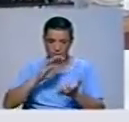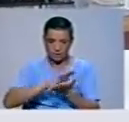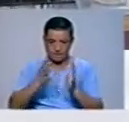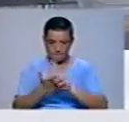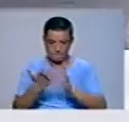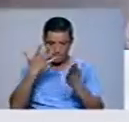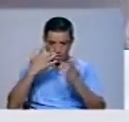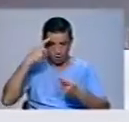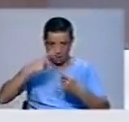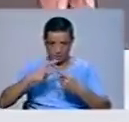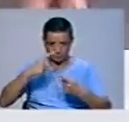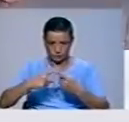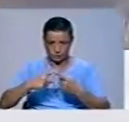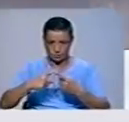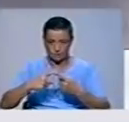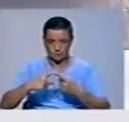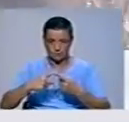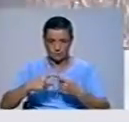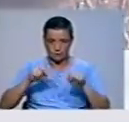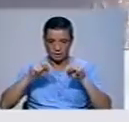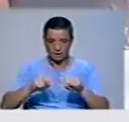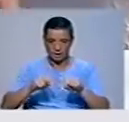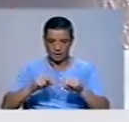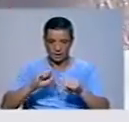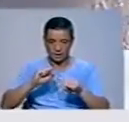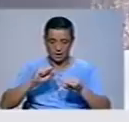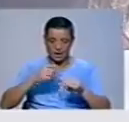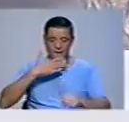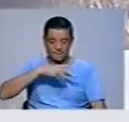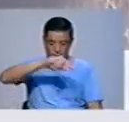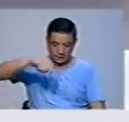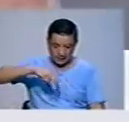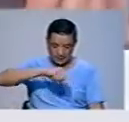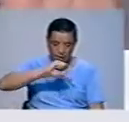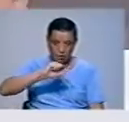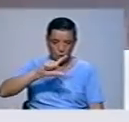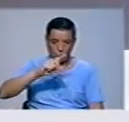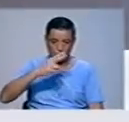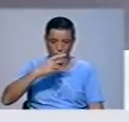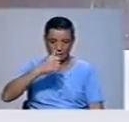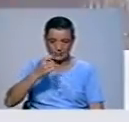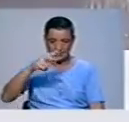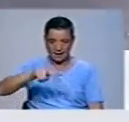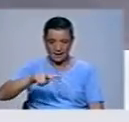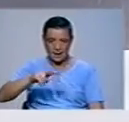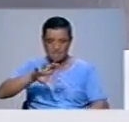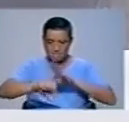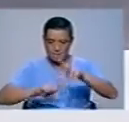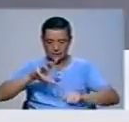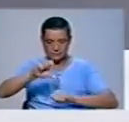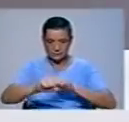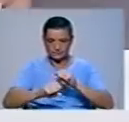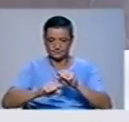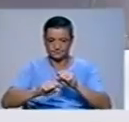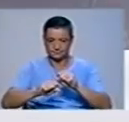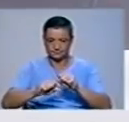mãos. O objetivo aqui também é ativarmos o glúten que a farinha contém e vamos ficar com uma massa muito, muito moldável, uma massa que vai